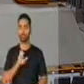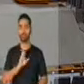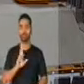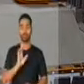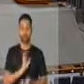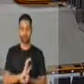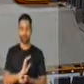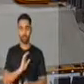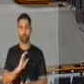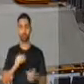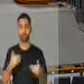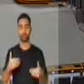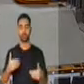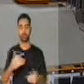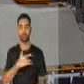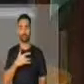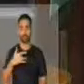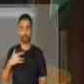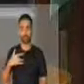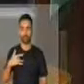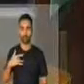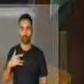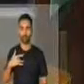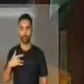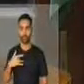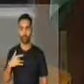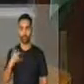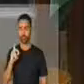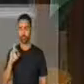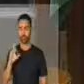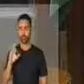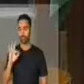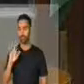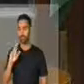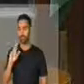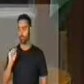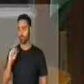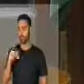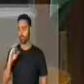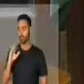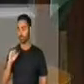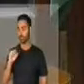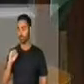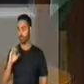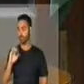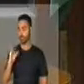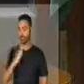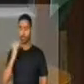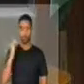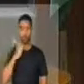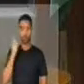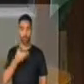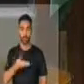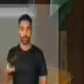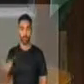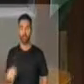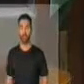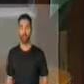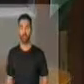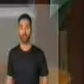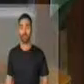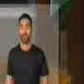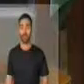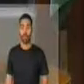do Ministério da Saúde, nosso conterrâneo, doutor Francisco, queridos deputados, queridos deputados.